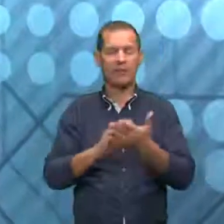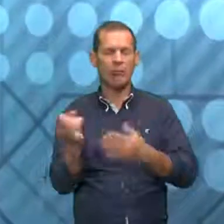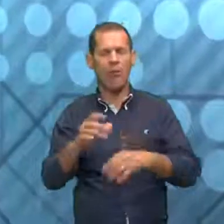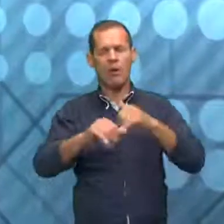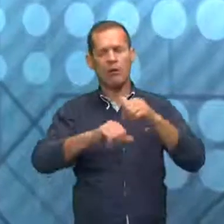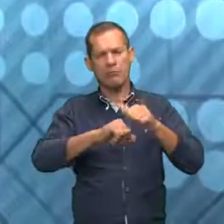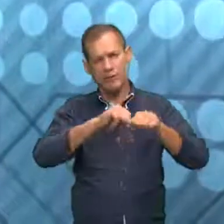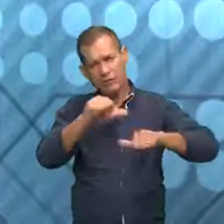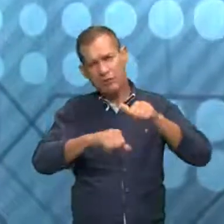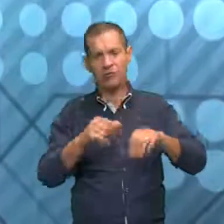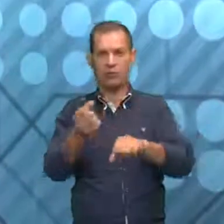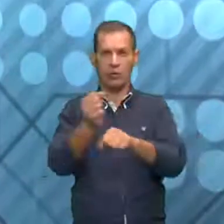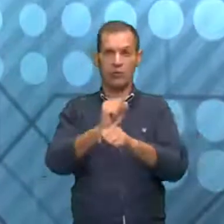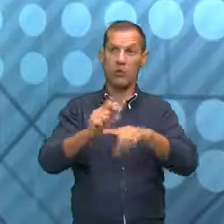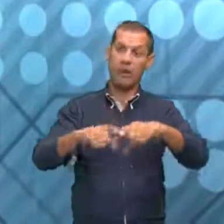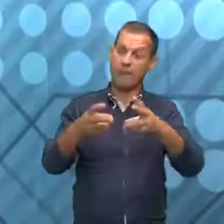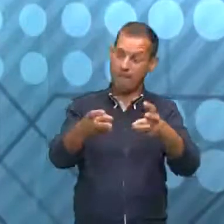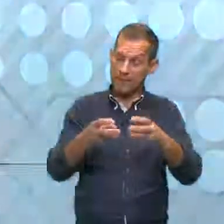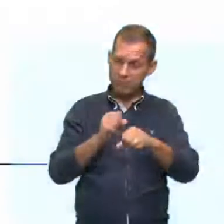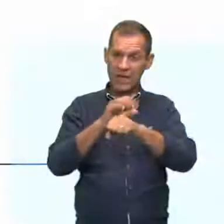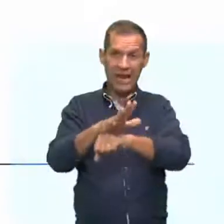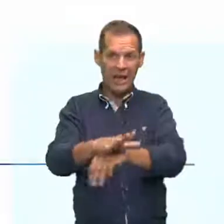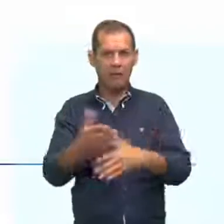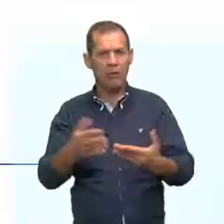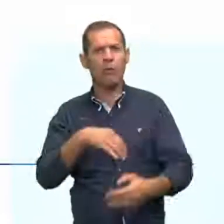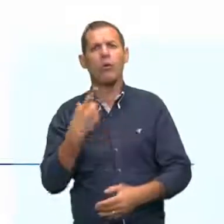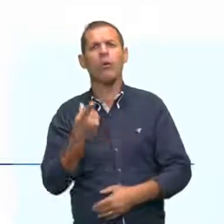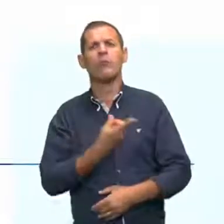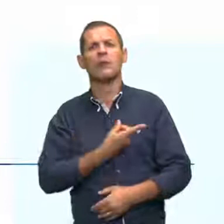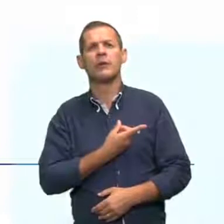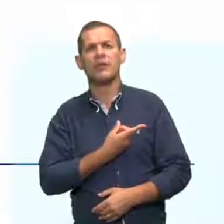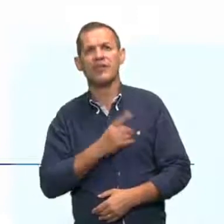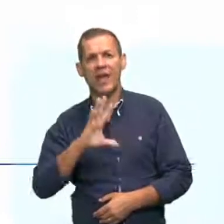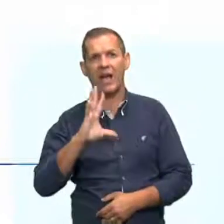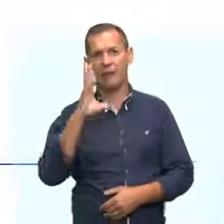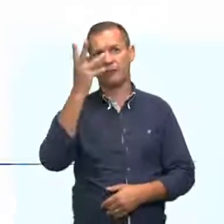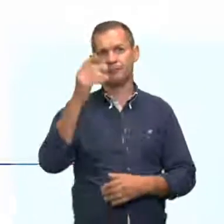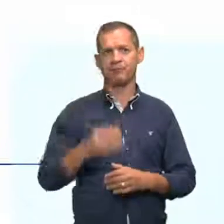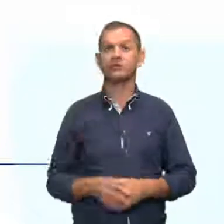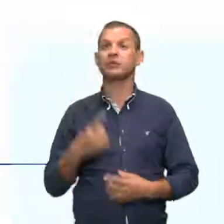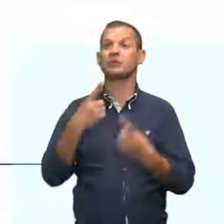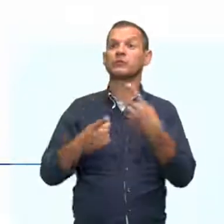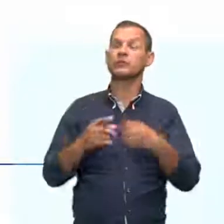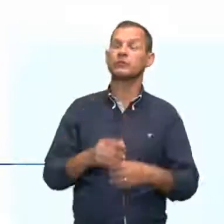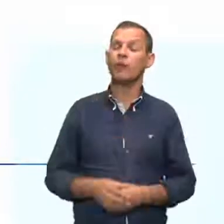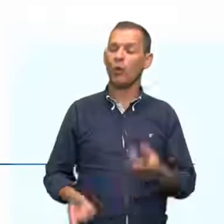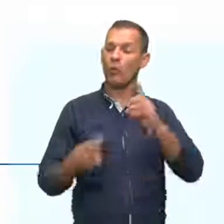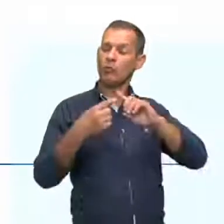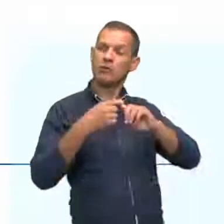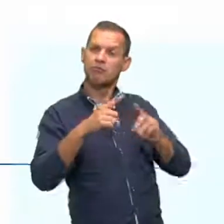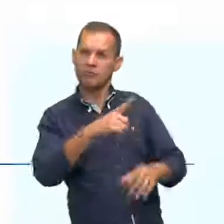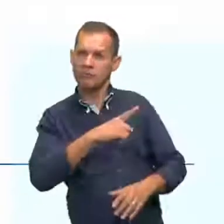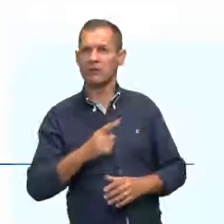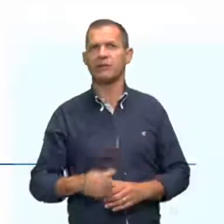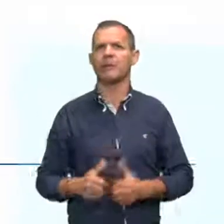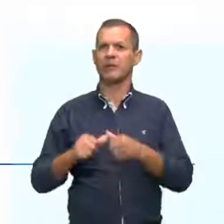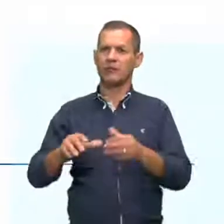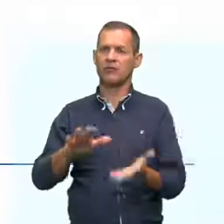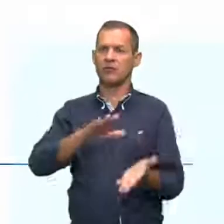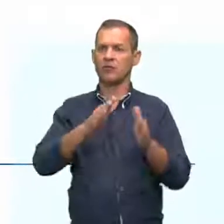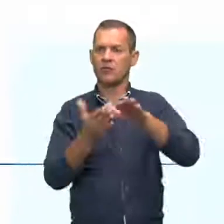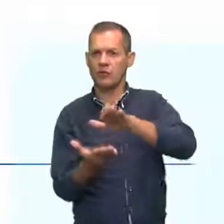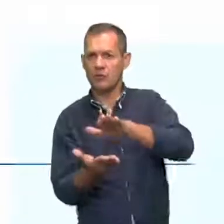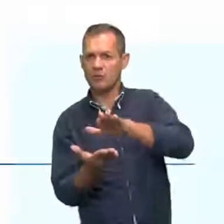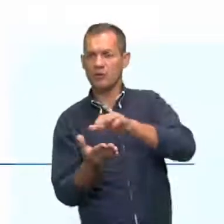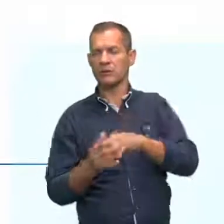vão evoluindo com o tempo. Observando aqui no slide, então, como que acontece? Qual que é o objetivo desse scrambling,